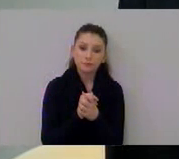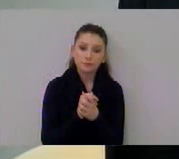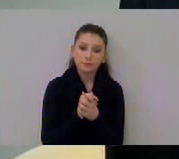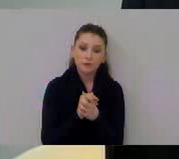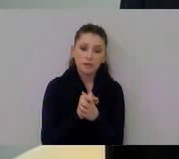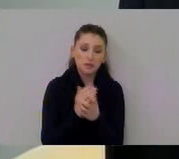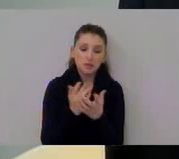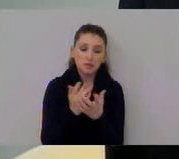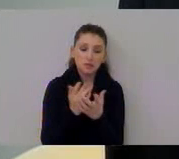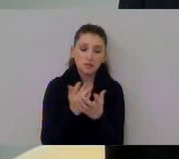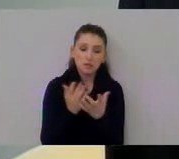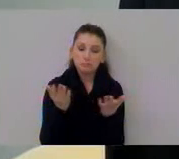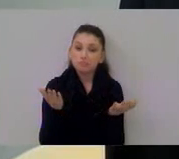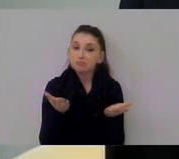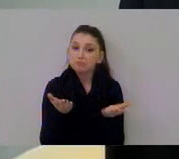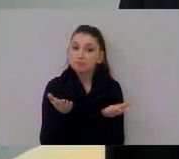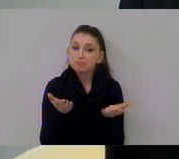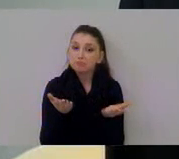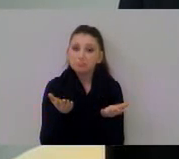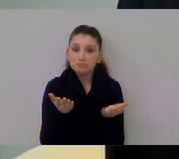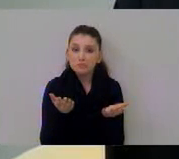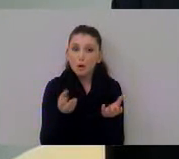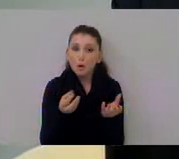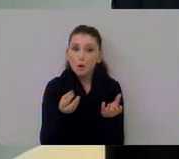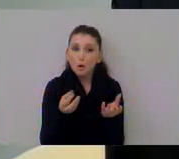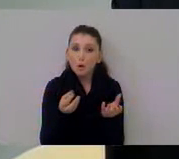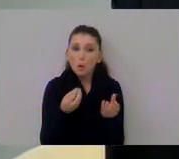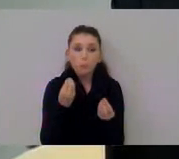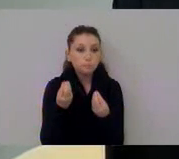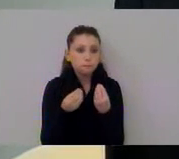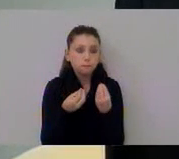da escola a ser construído, tem